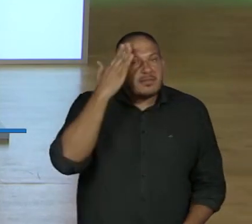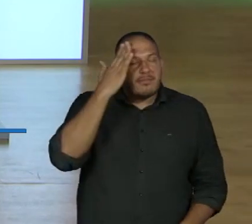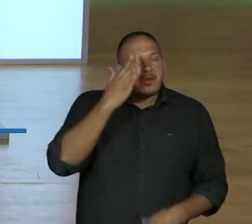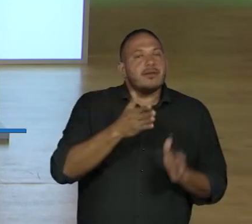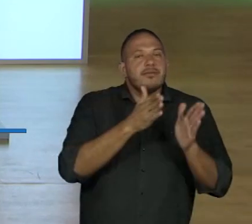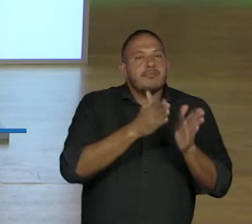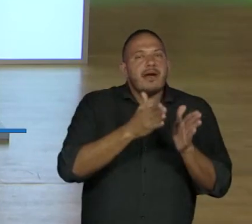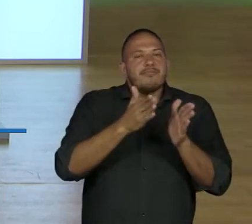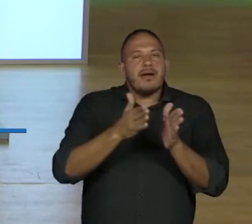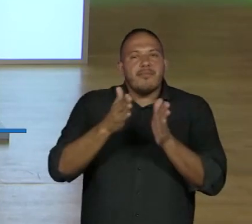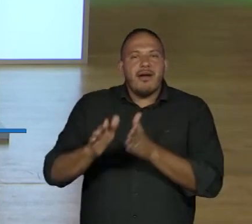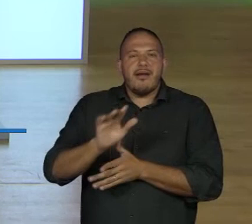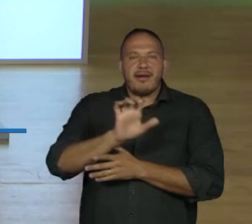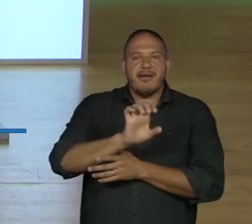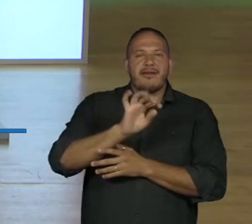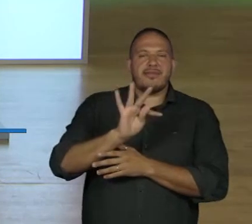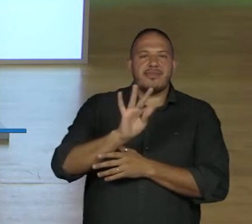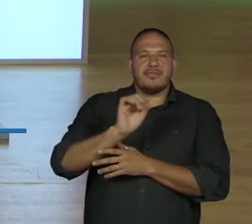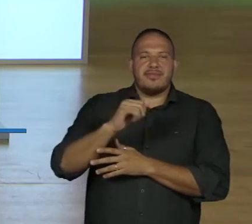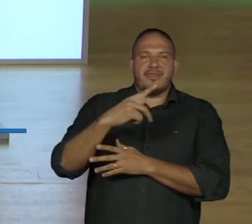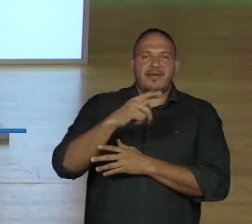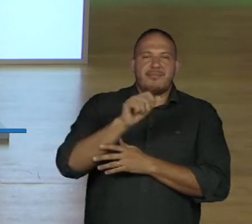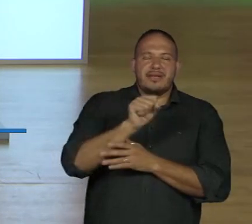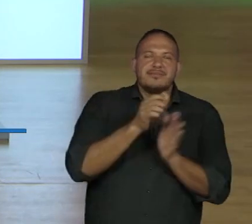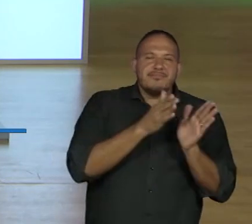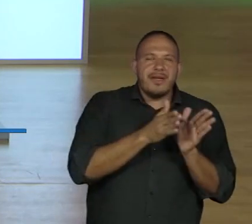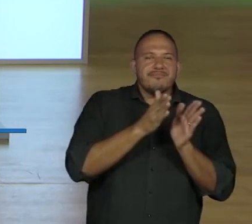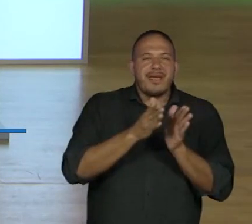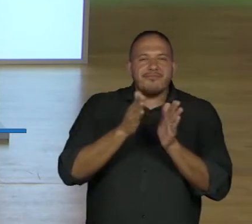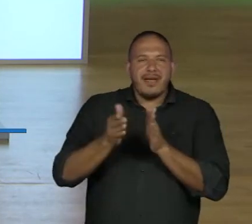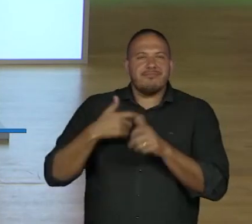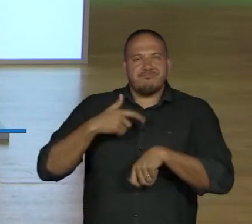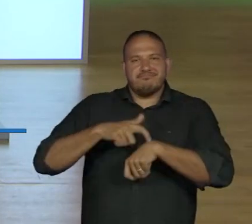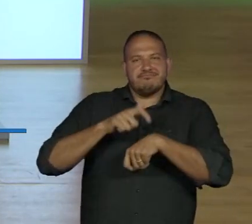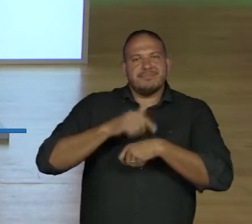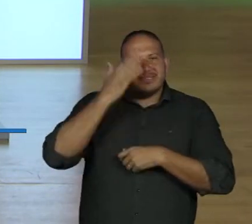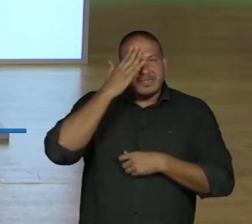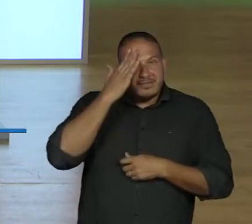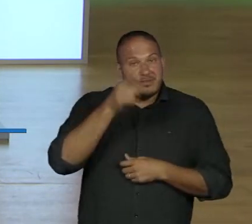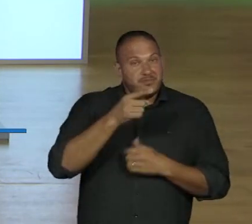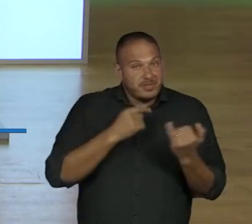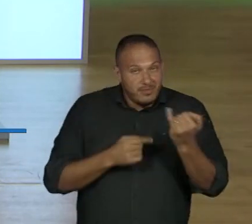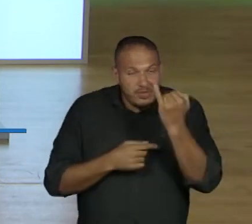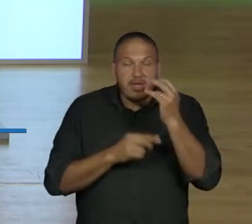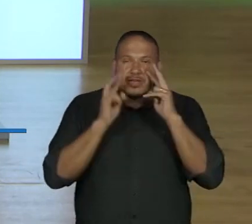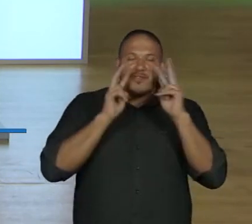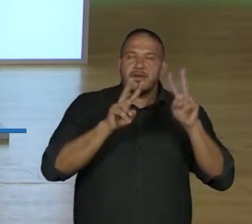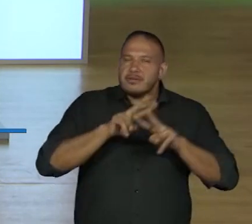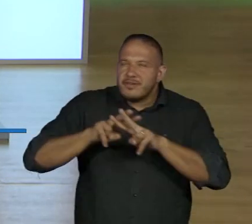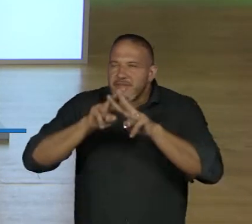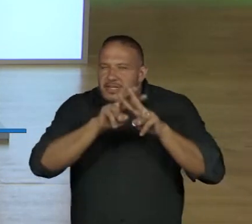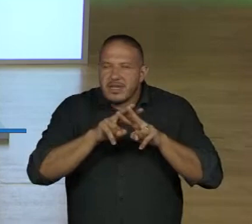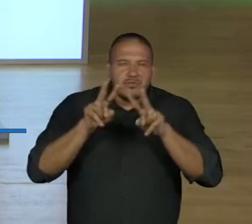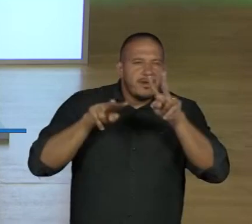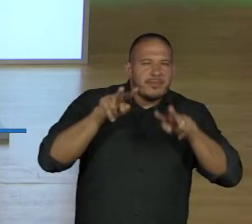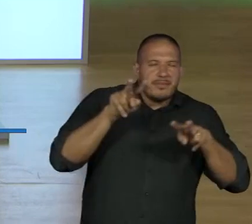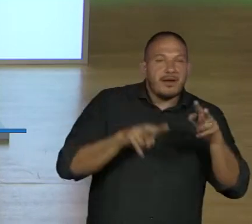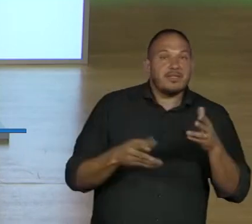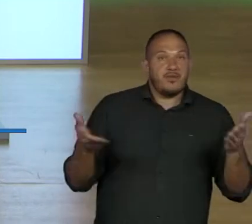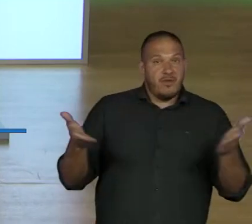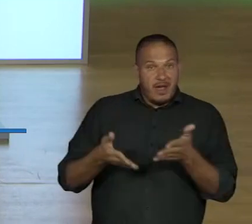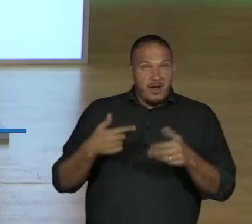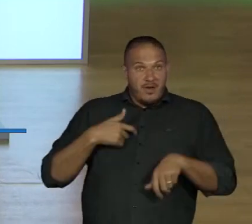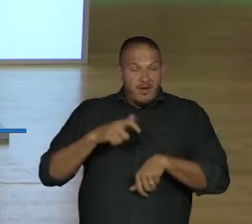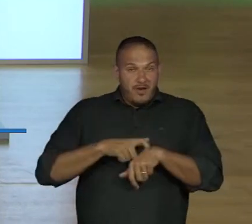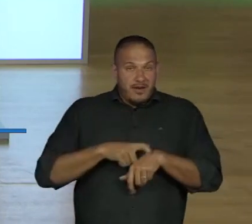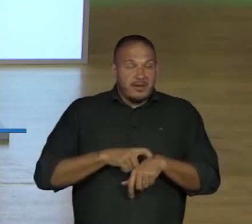que eles estão. Essa caminhada progressiva que a sequência didática nos possibilita é visando, né? Sim, então nós estamos na